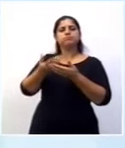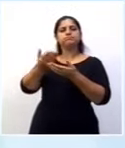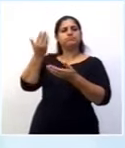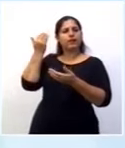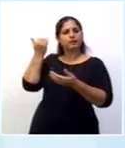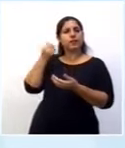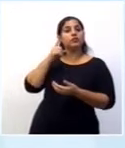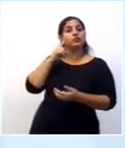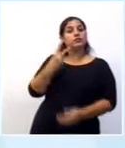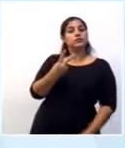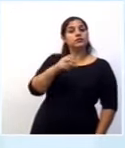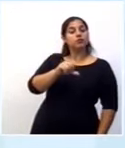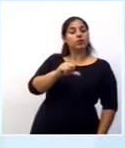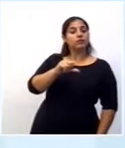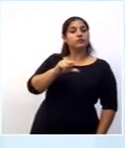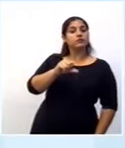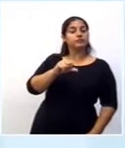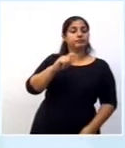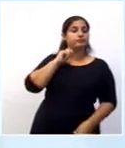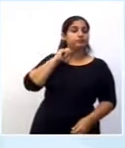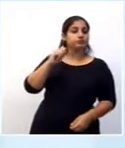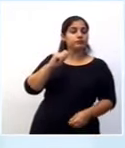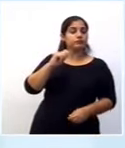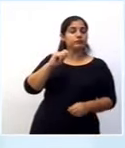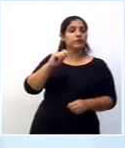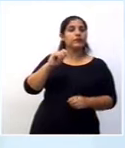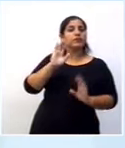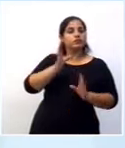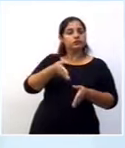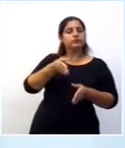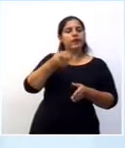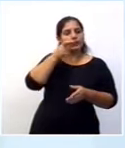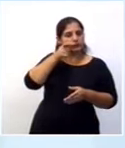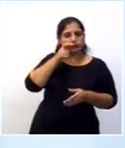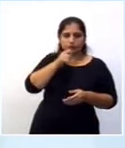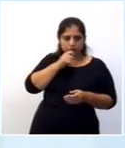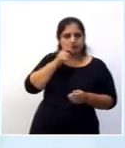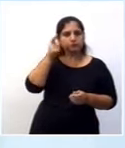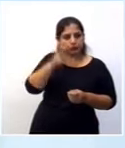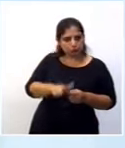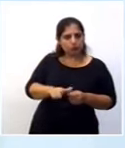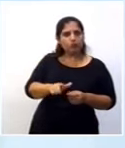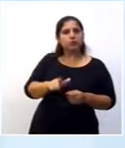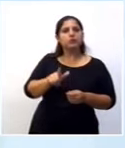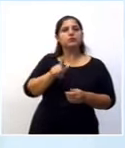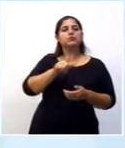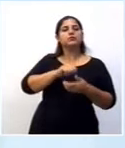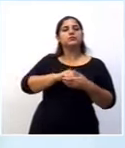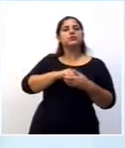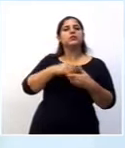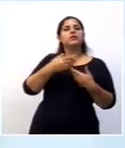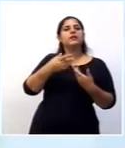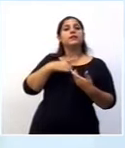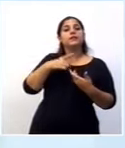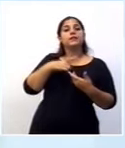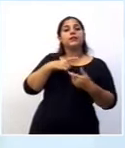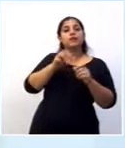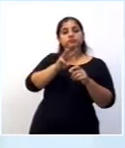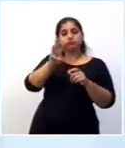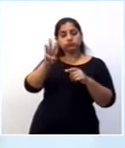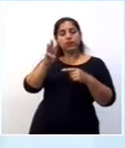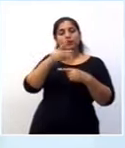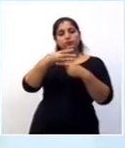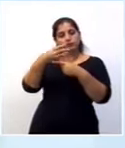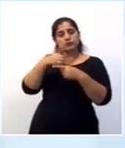passada que foi dia 29/4. Quem não assistiu, ainda dá tempo. Nós temos lá, né, na página do Centro de Mídias